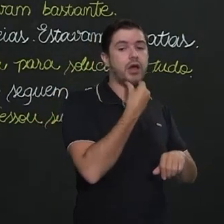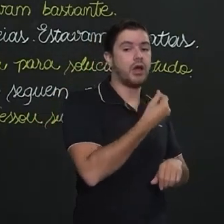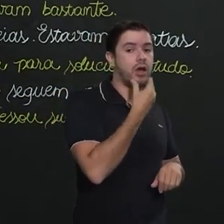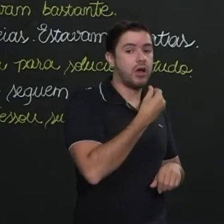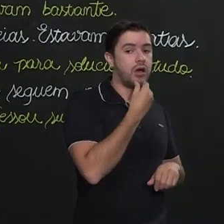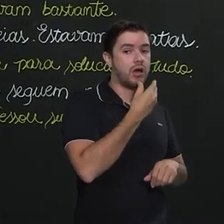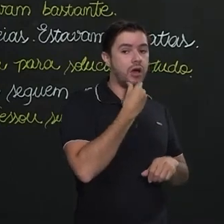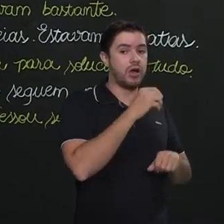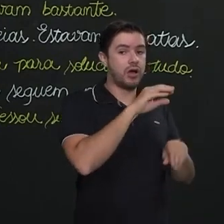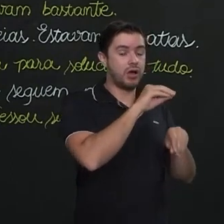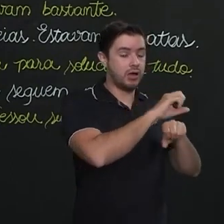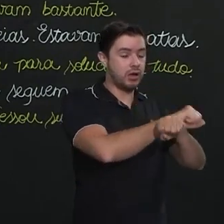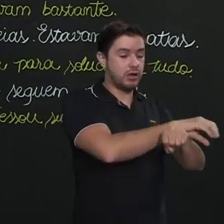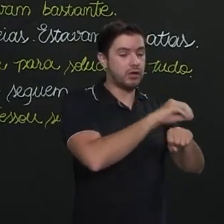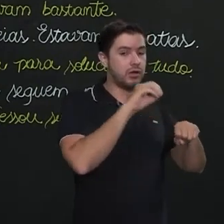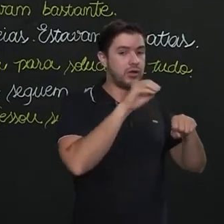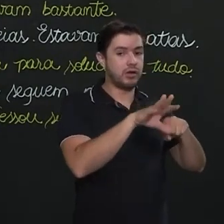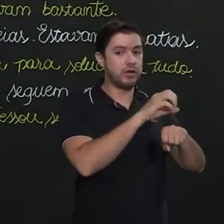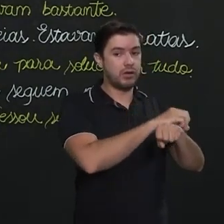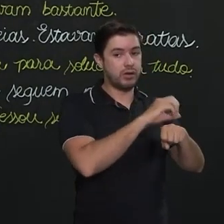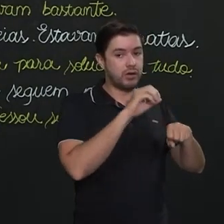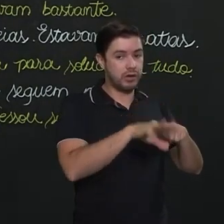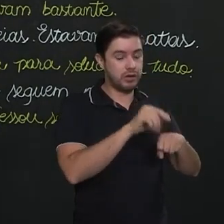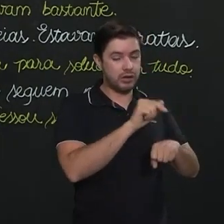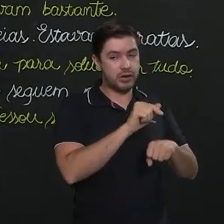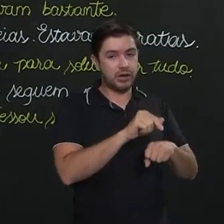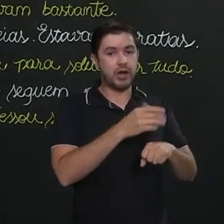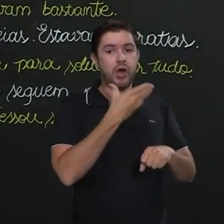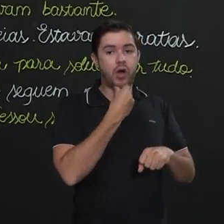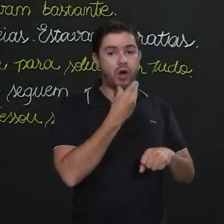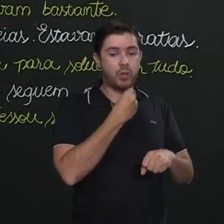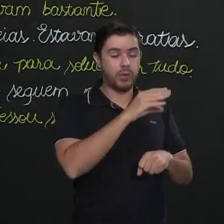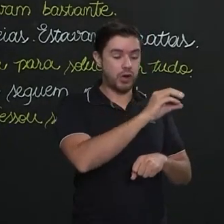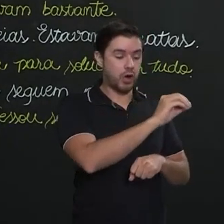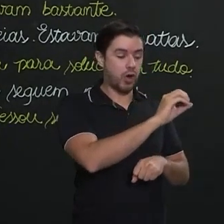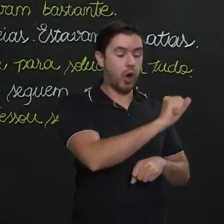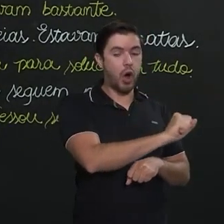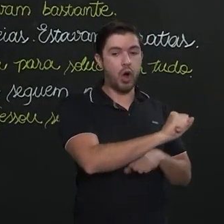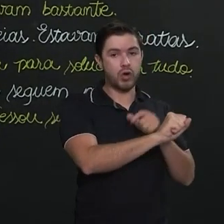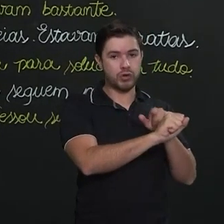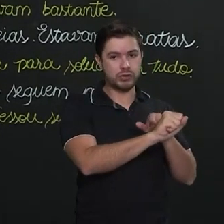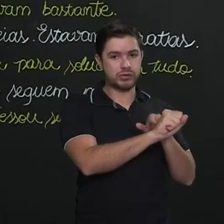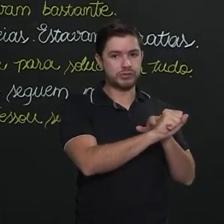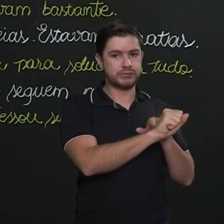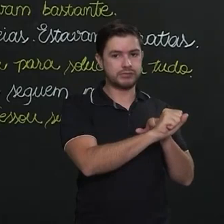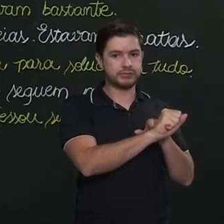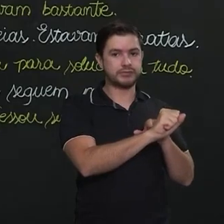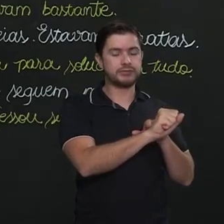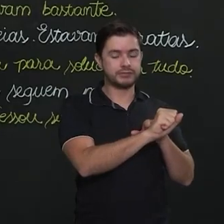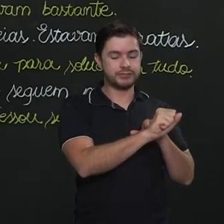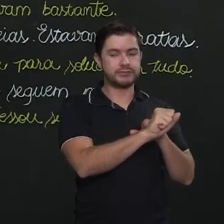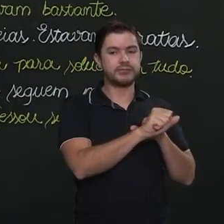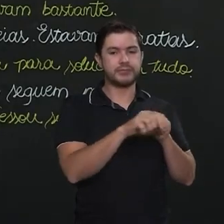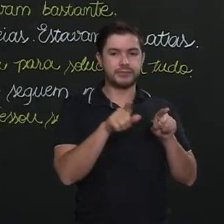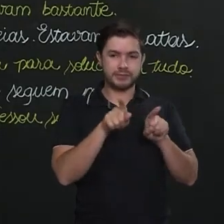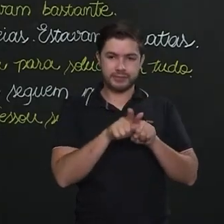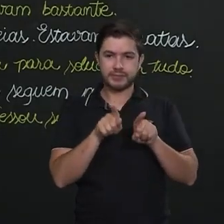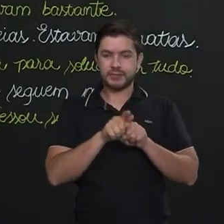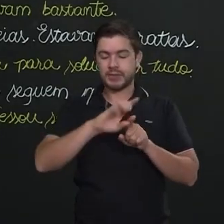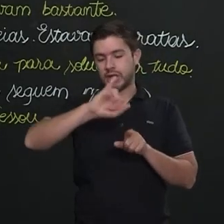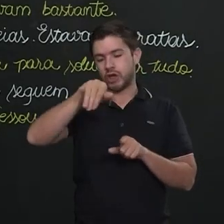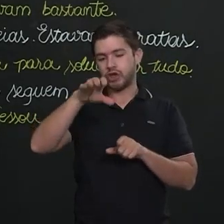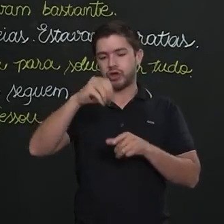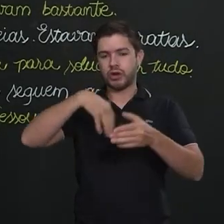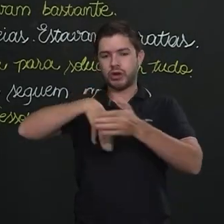masculino plural, os jogadores, eu devo colocar argentino e colombiano.